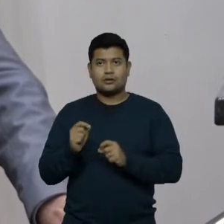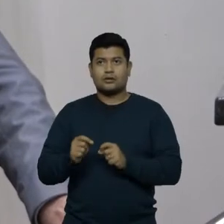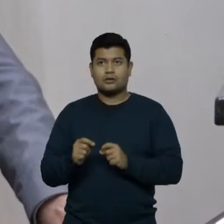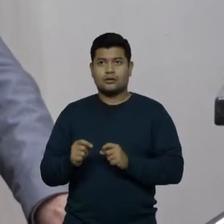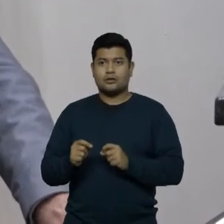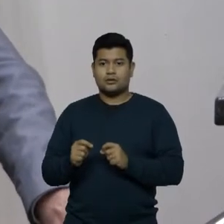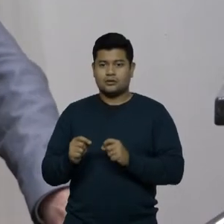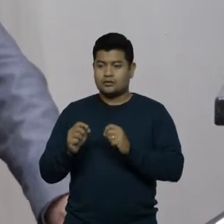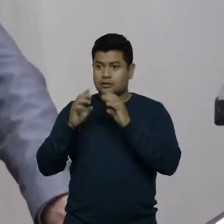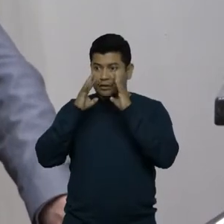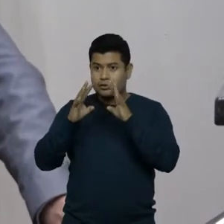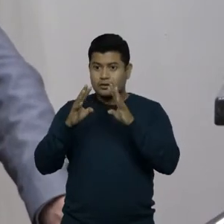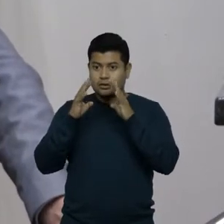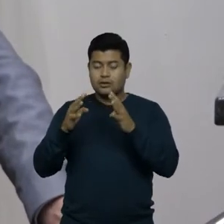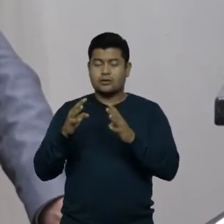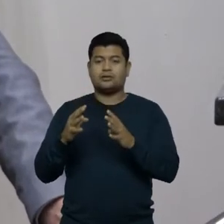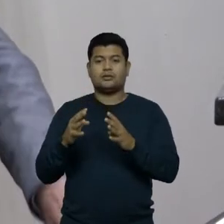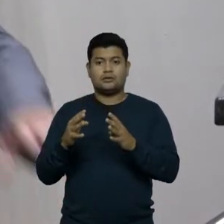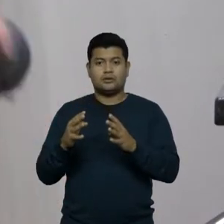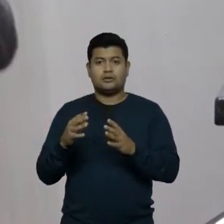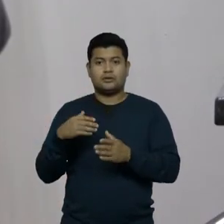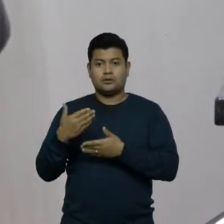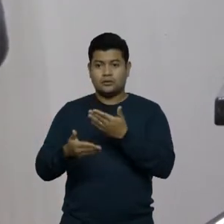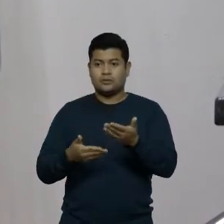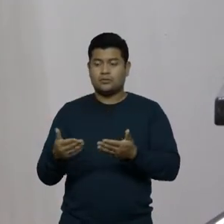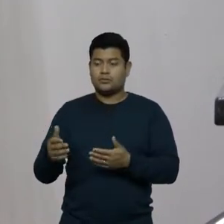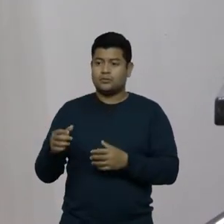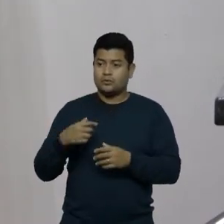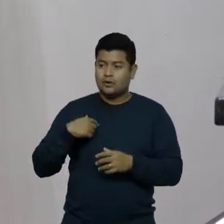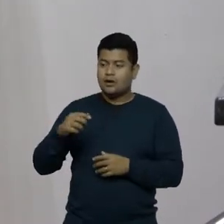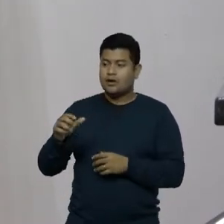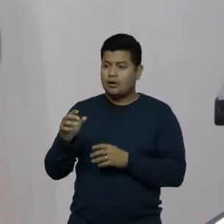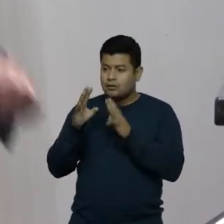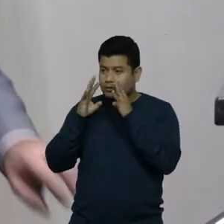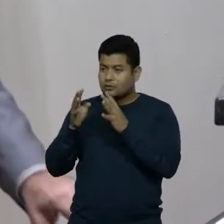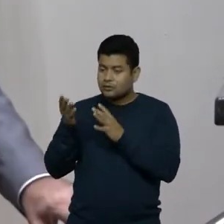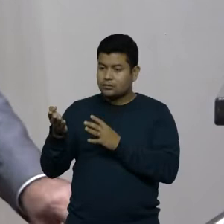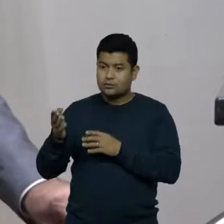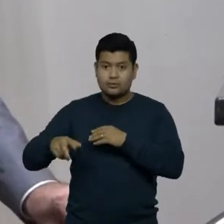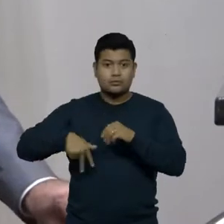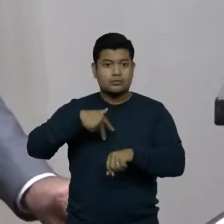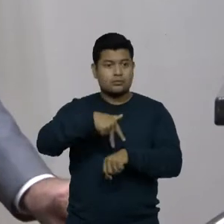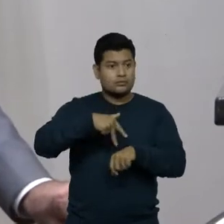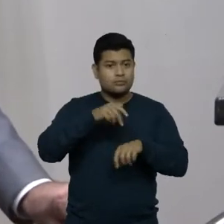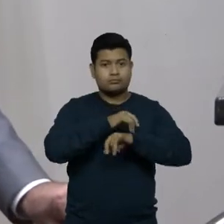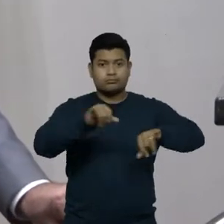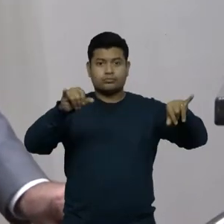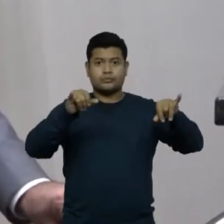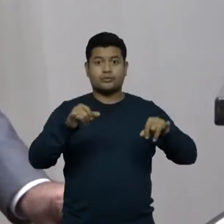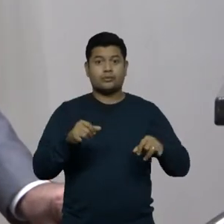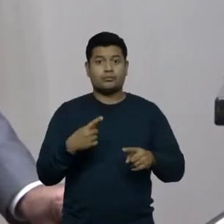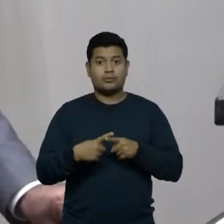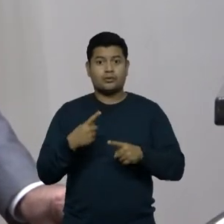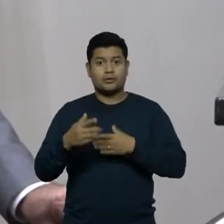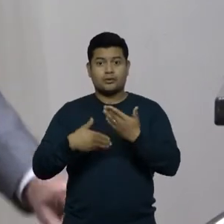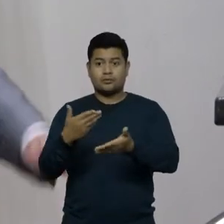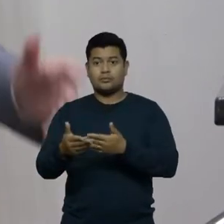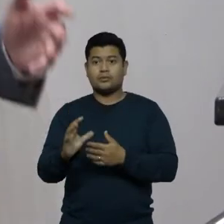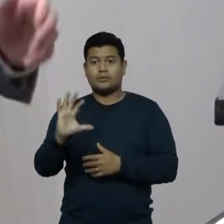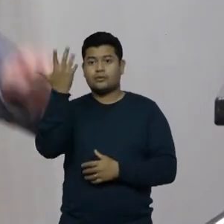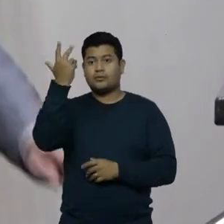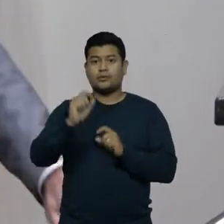depois repercutir isso você não você vive numa bolha Oi e aí você não sabe